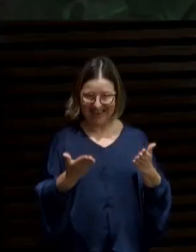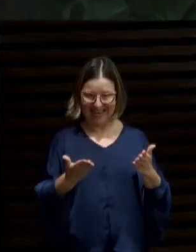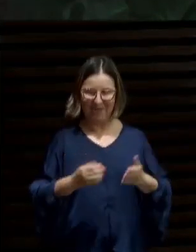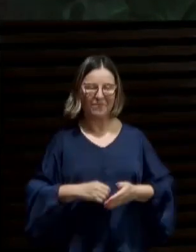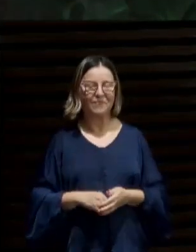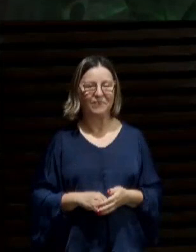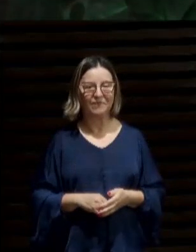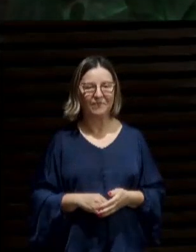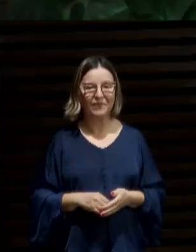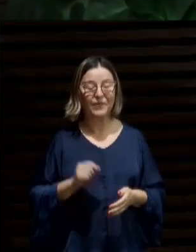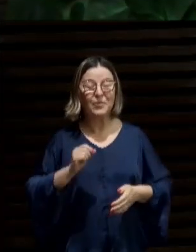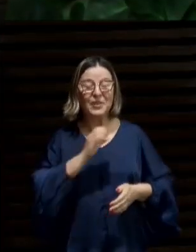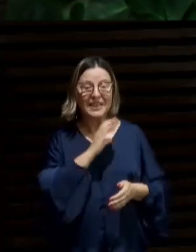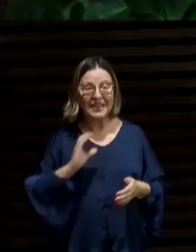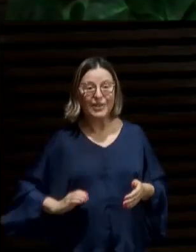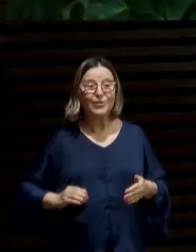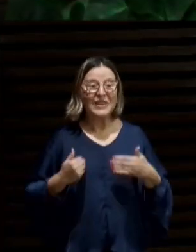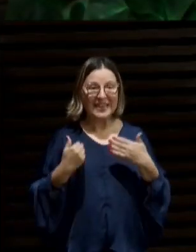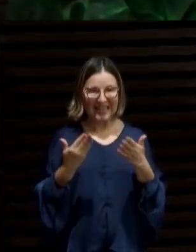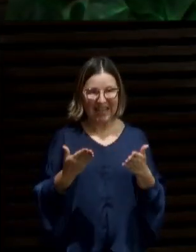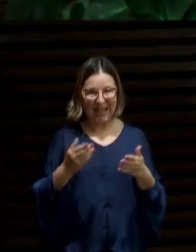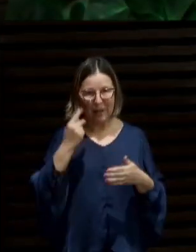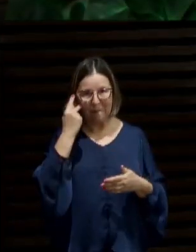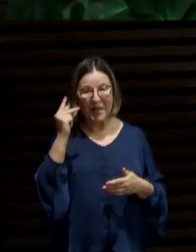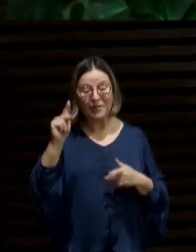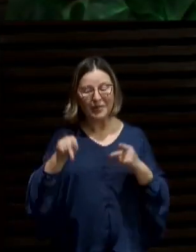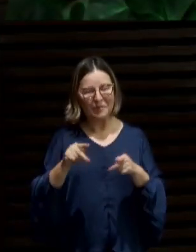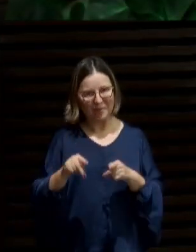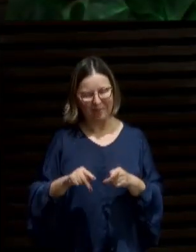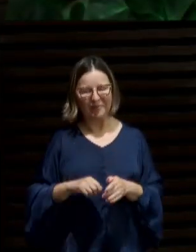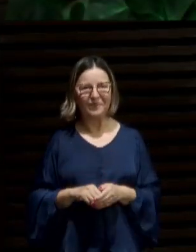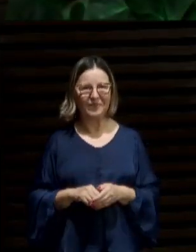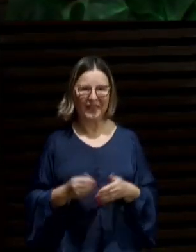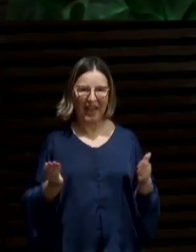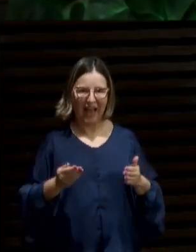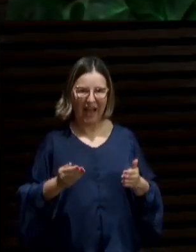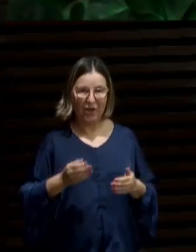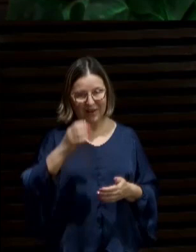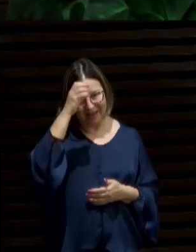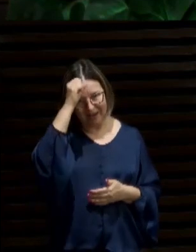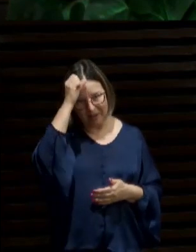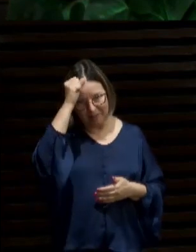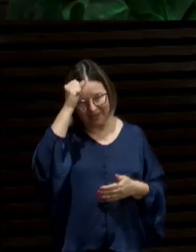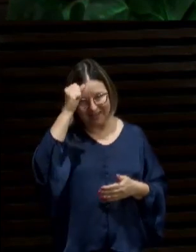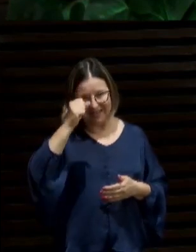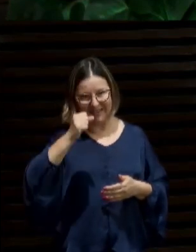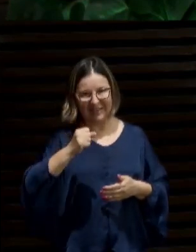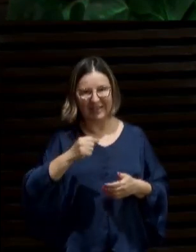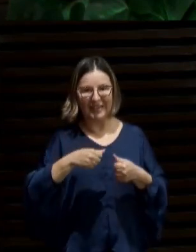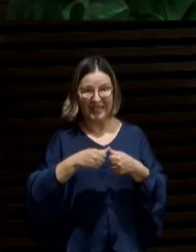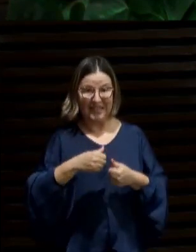que Cristo dá para os seus? Então nós vamos trabalhar um pouco sobre essa questão,